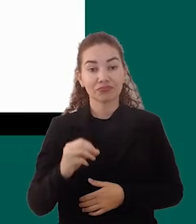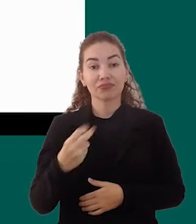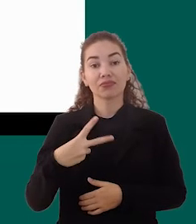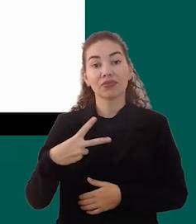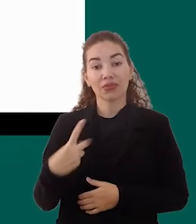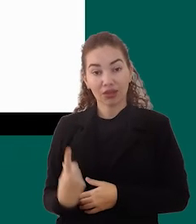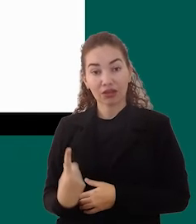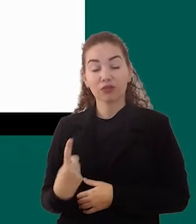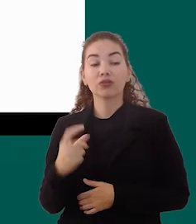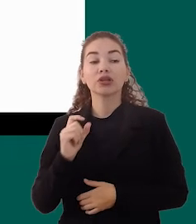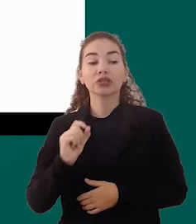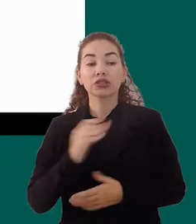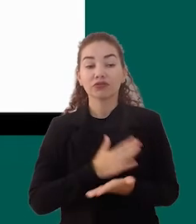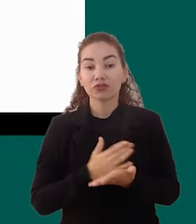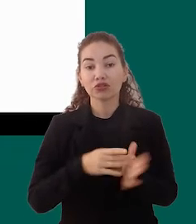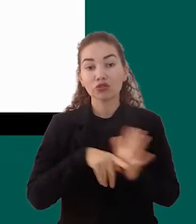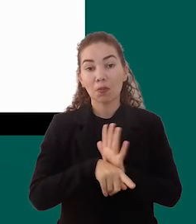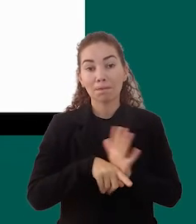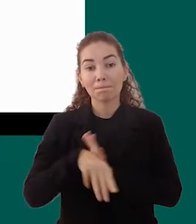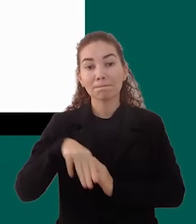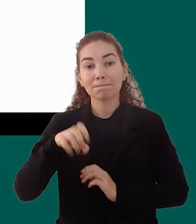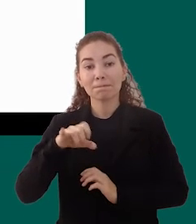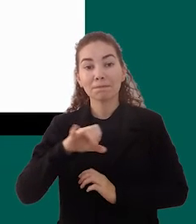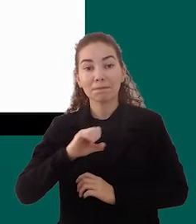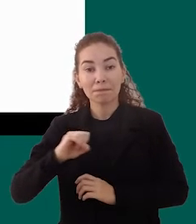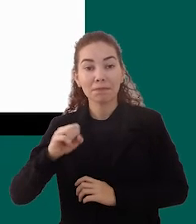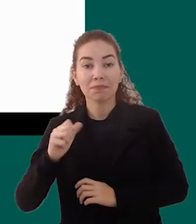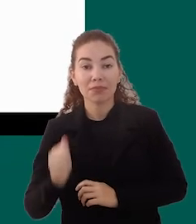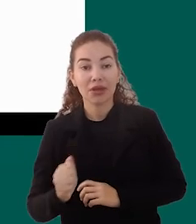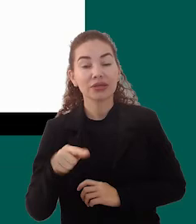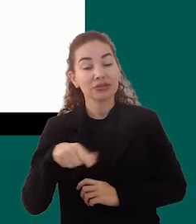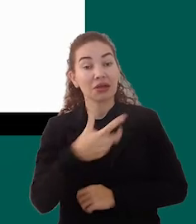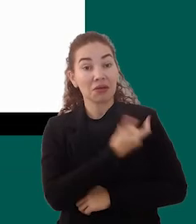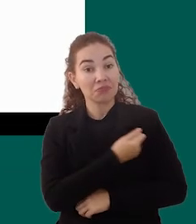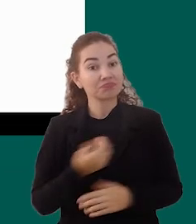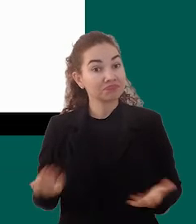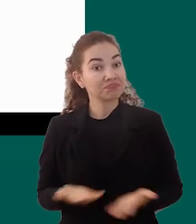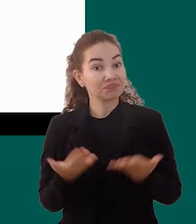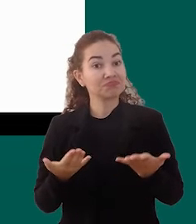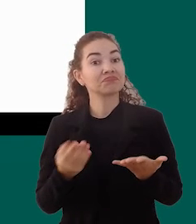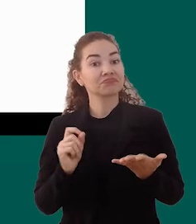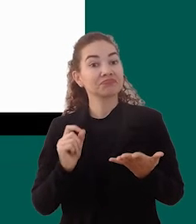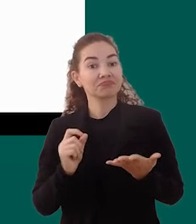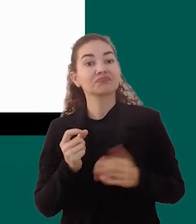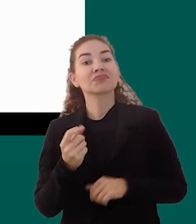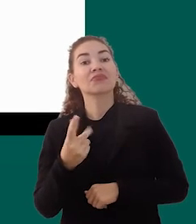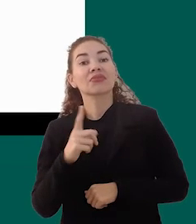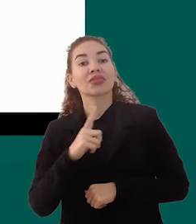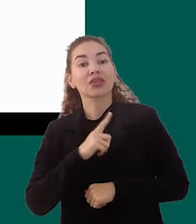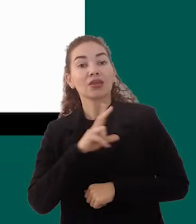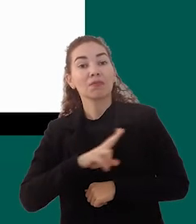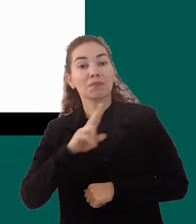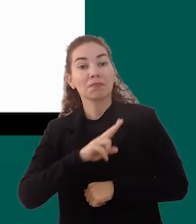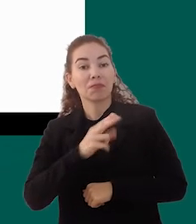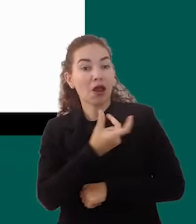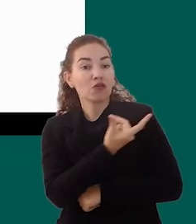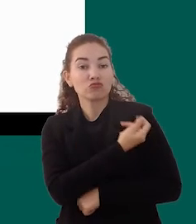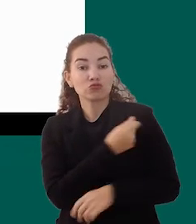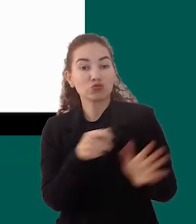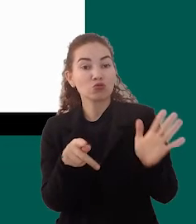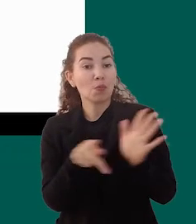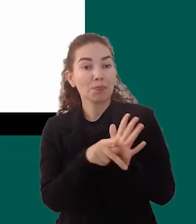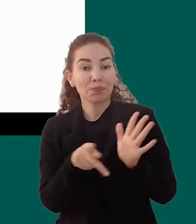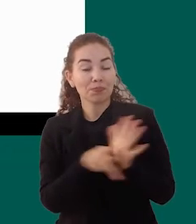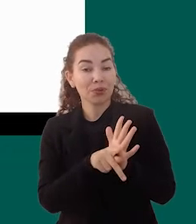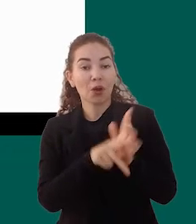dos estudos de fase 1 da vacina Meissa, que é uma vacina bastante promissora, né, de vírus atenuado para uso inalatório, que pode